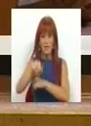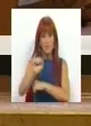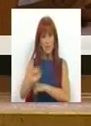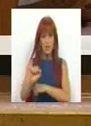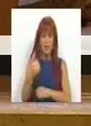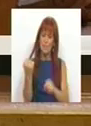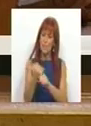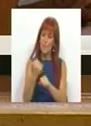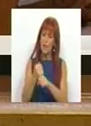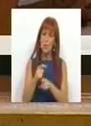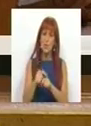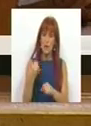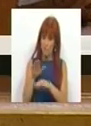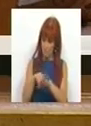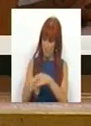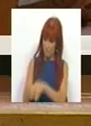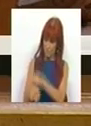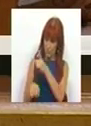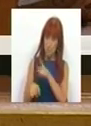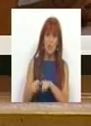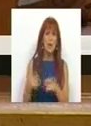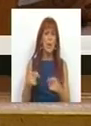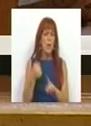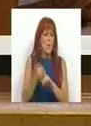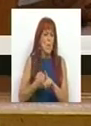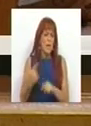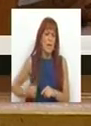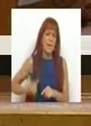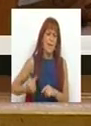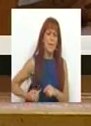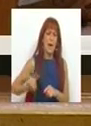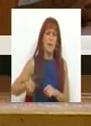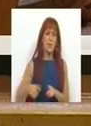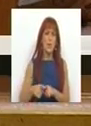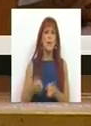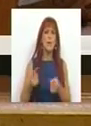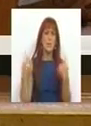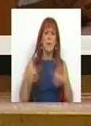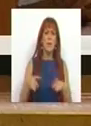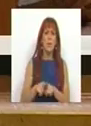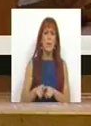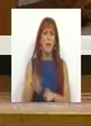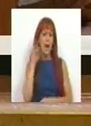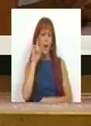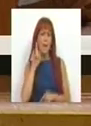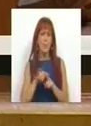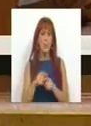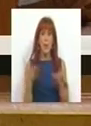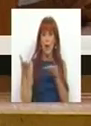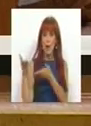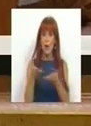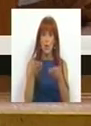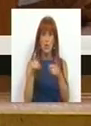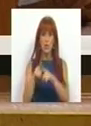O exercício das suas funções é, pois, uma luta diária, que conta também com o importante